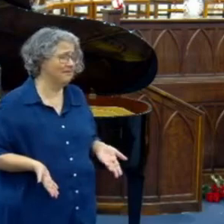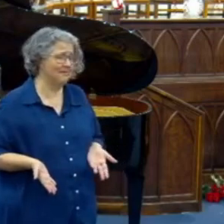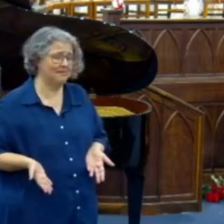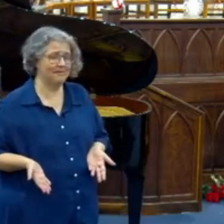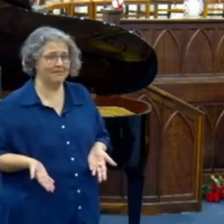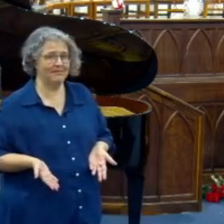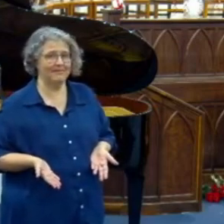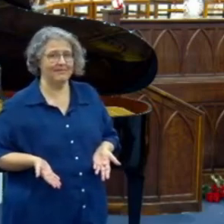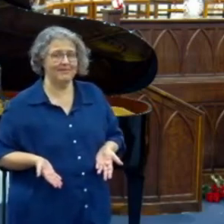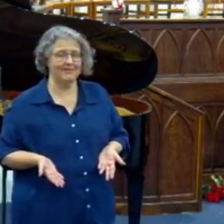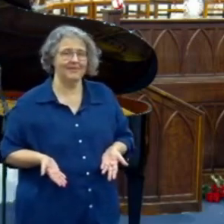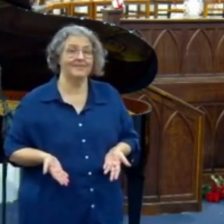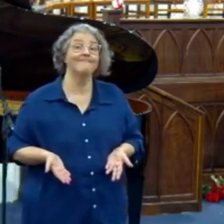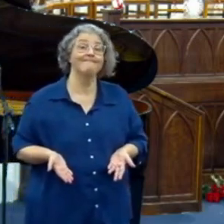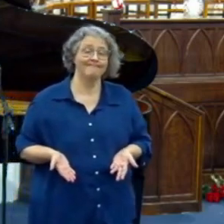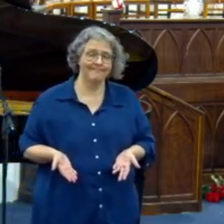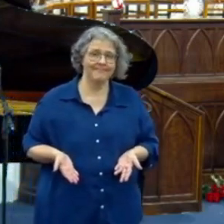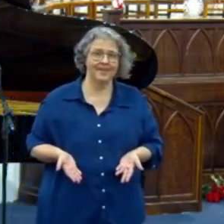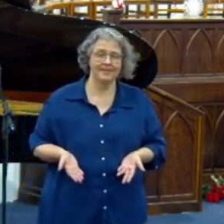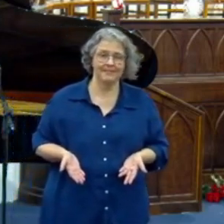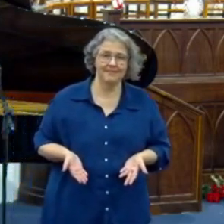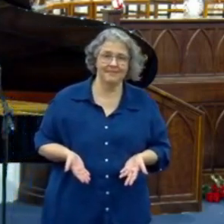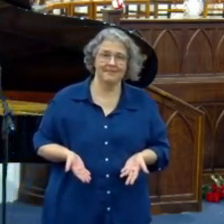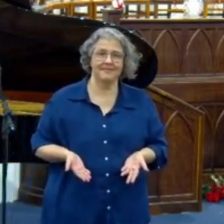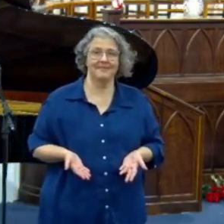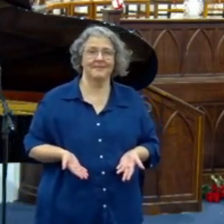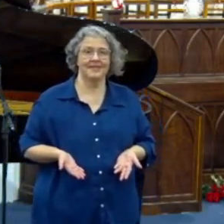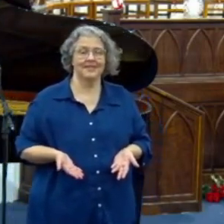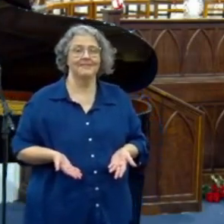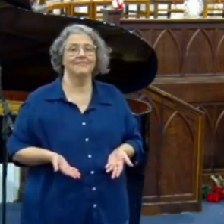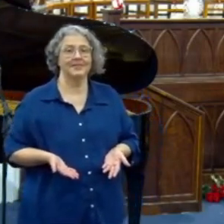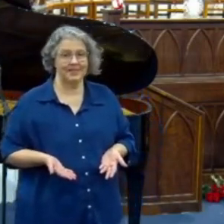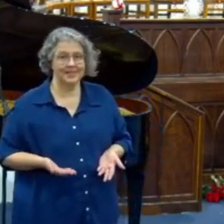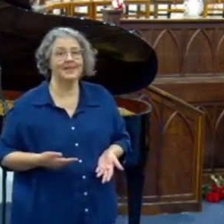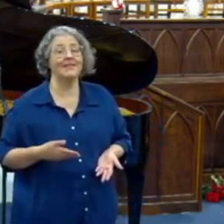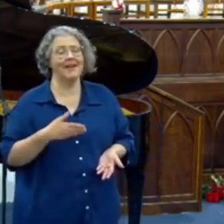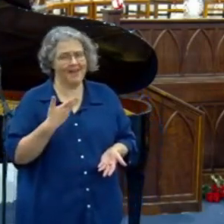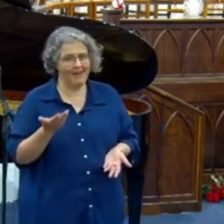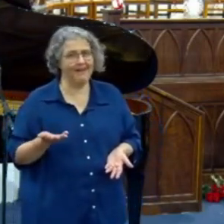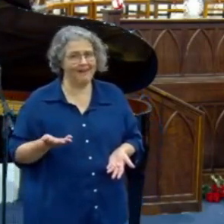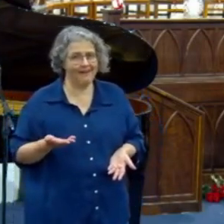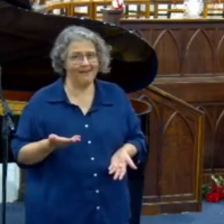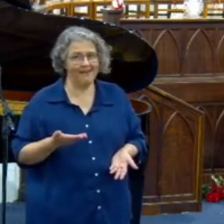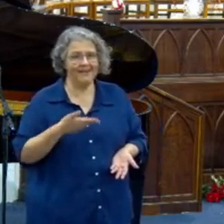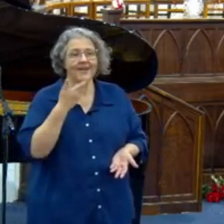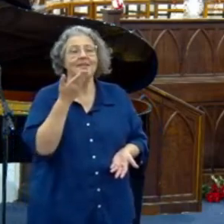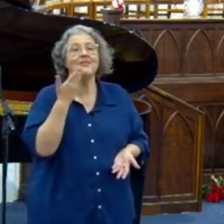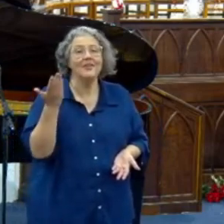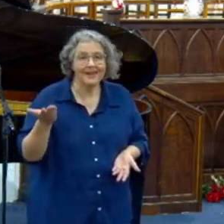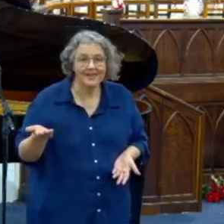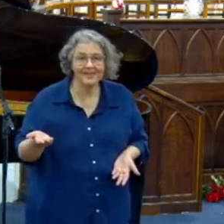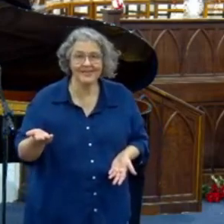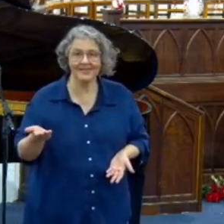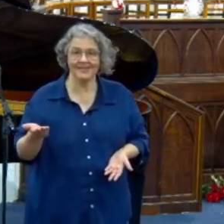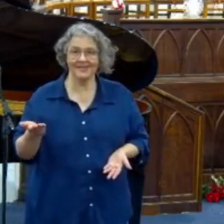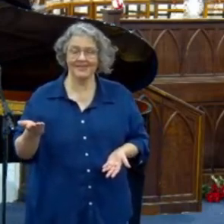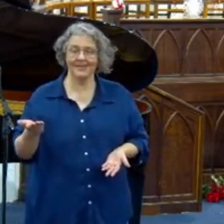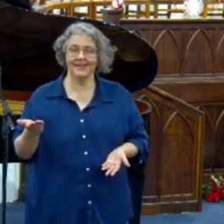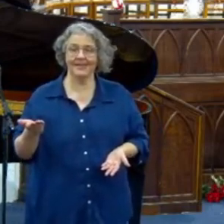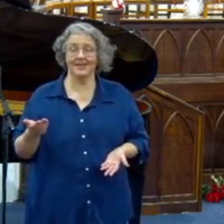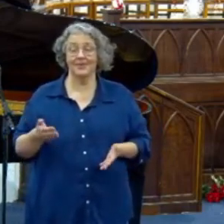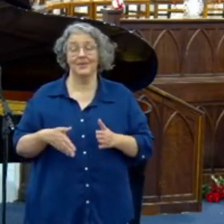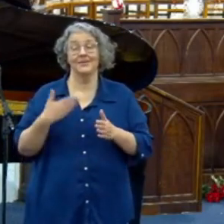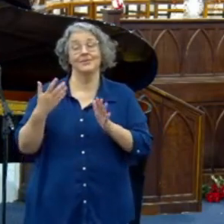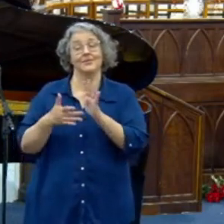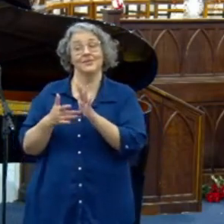guri. E aí, é assim então? Por que é que Jesus, ao ouvi-lo falar